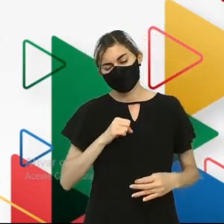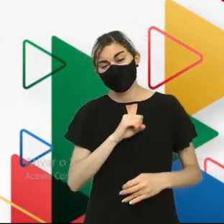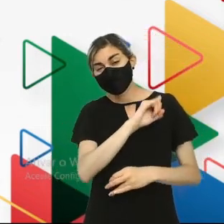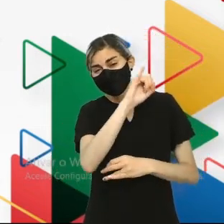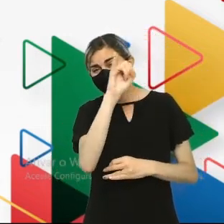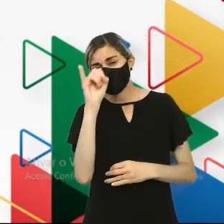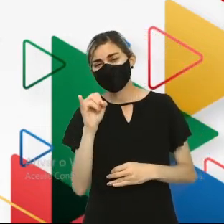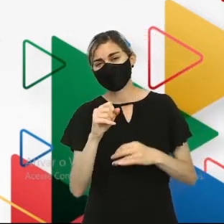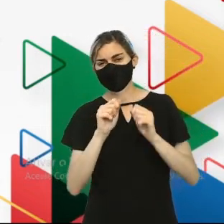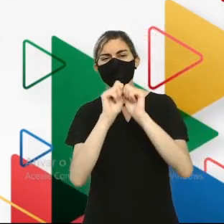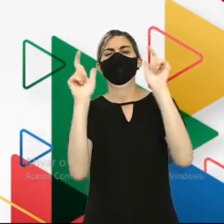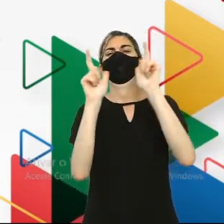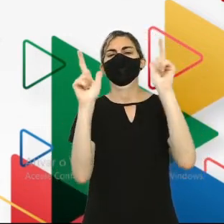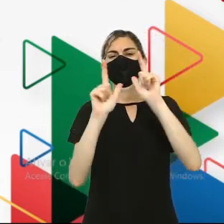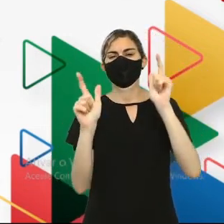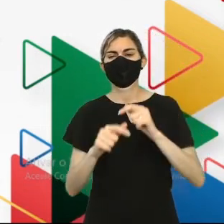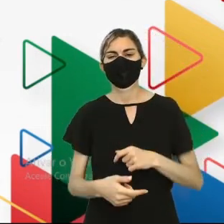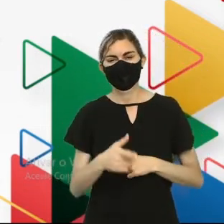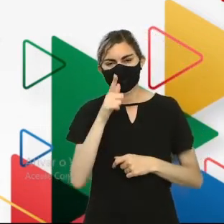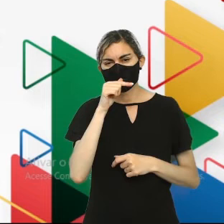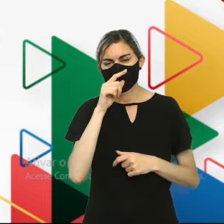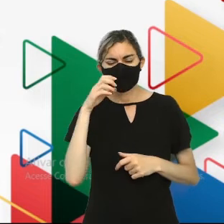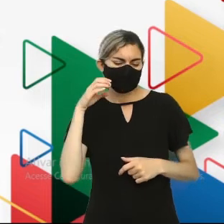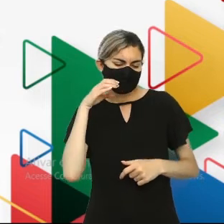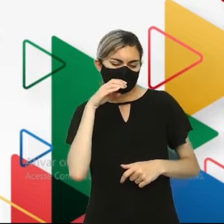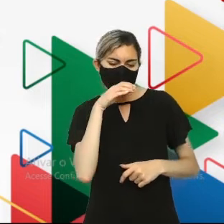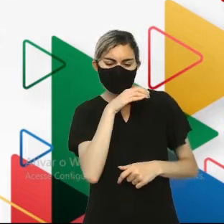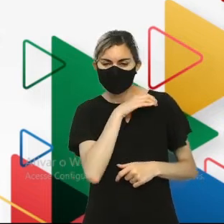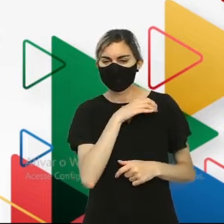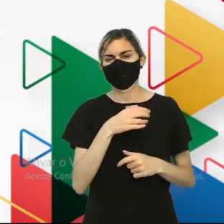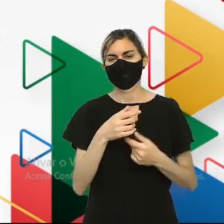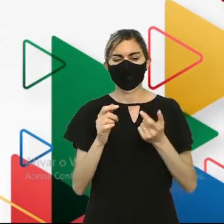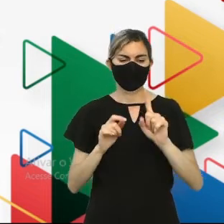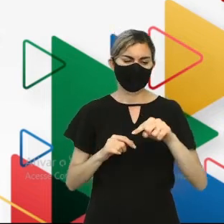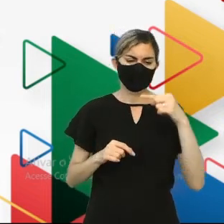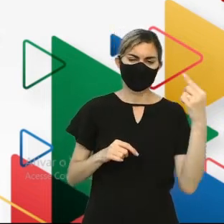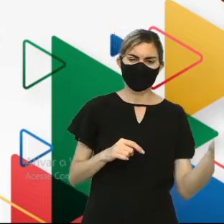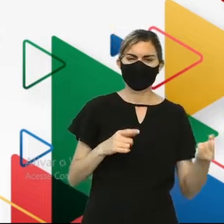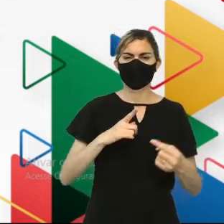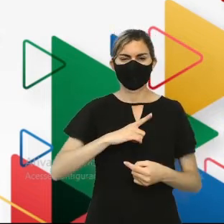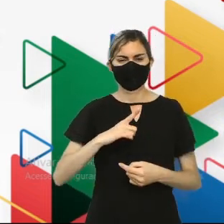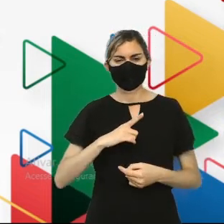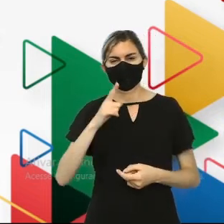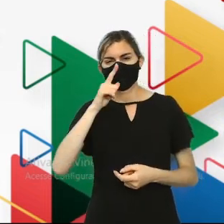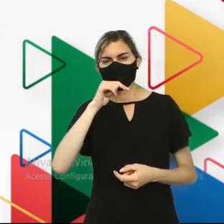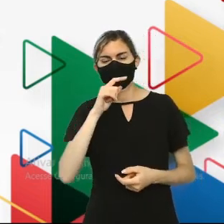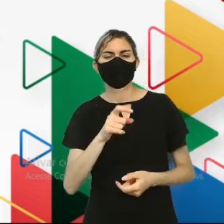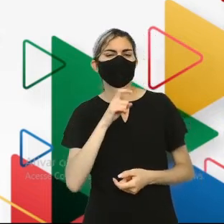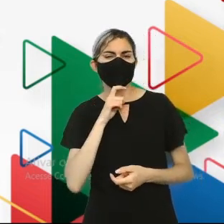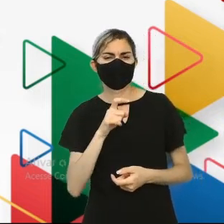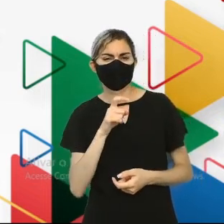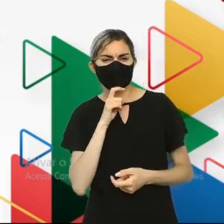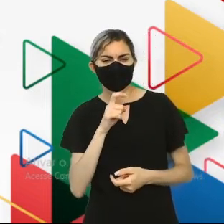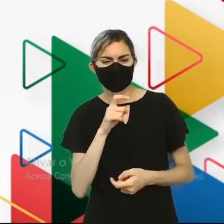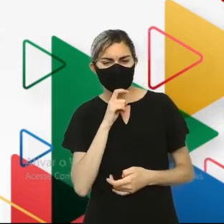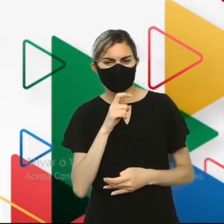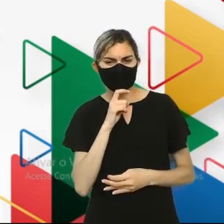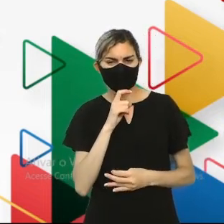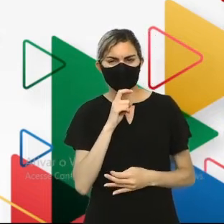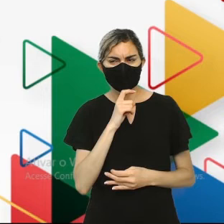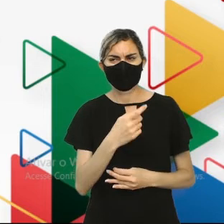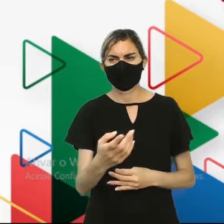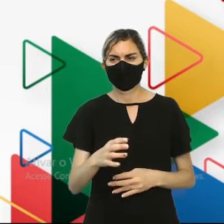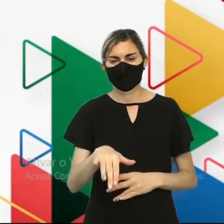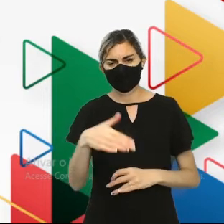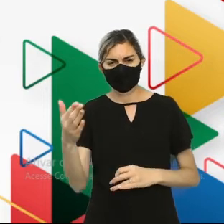sogrinha, acorde. Então, água quente. E do outro lado, tu tem água fria. Meu irmão, de